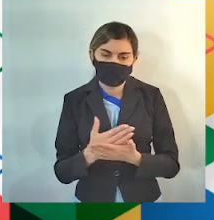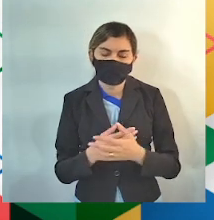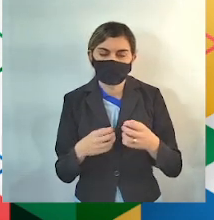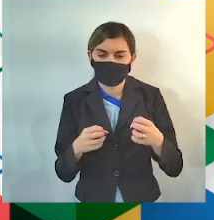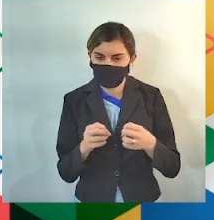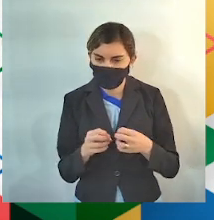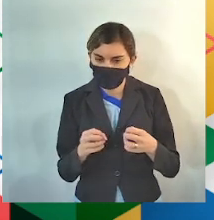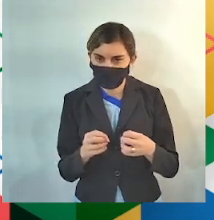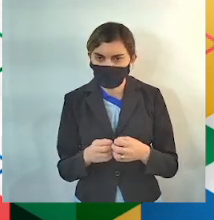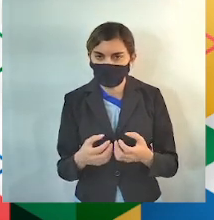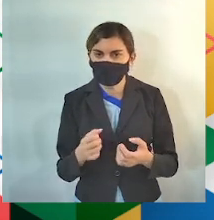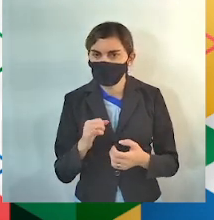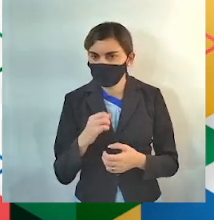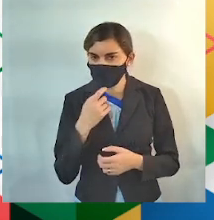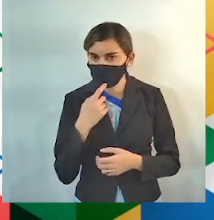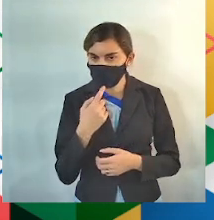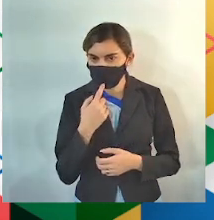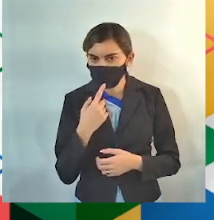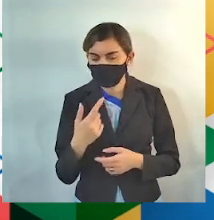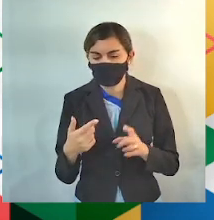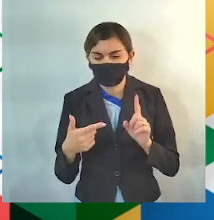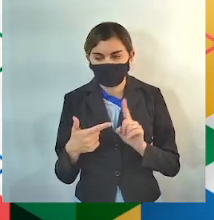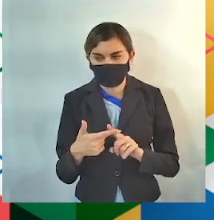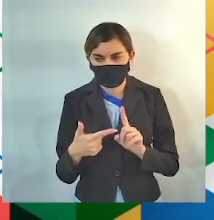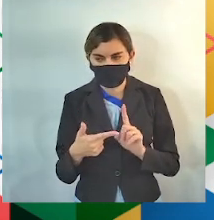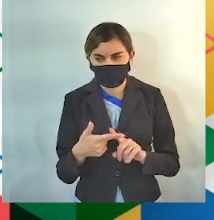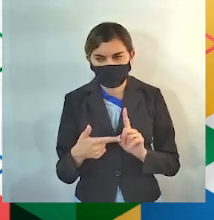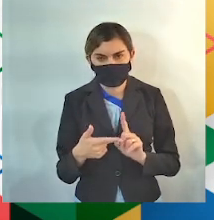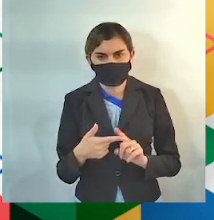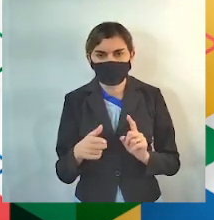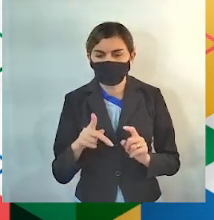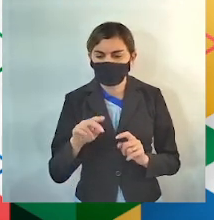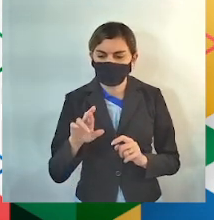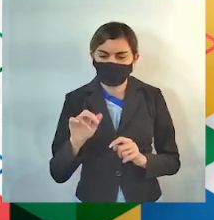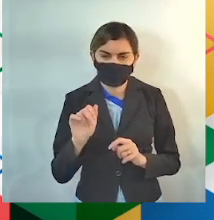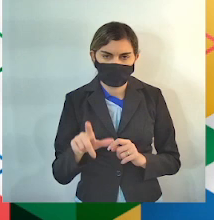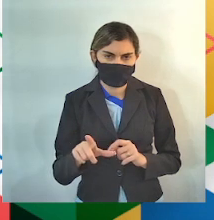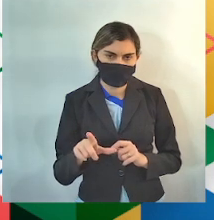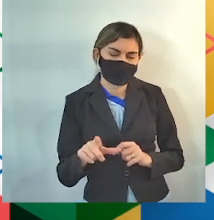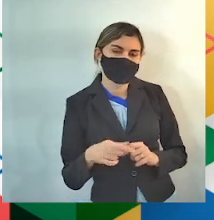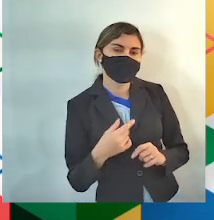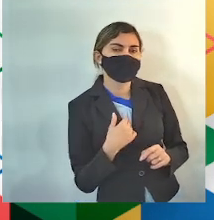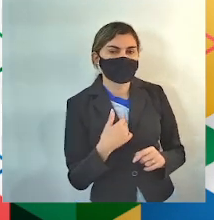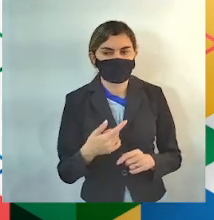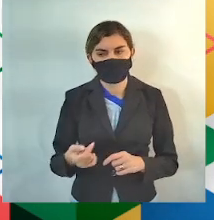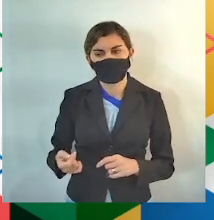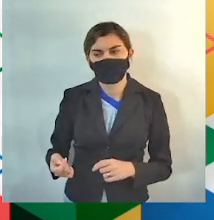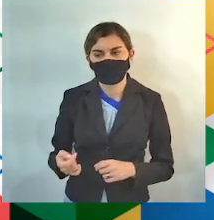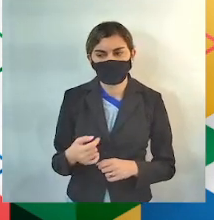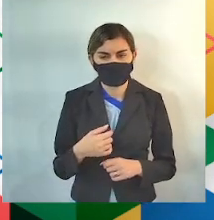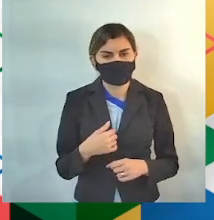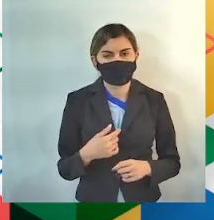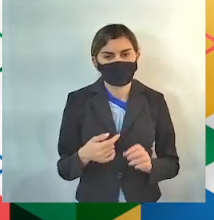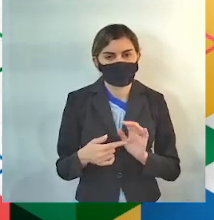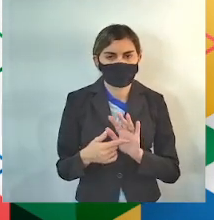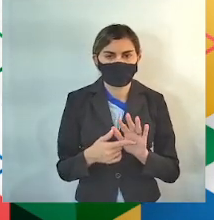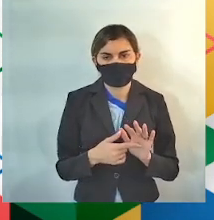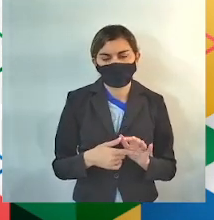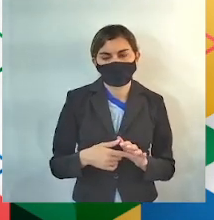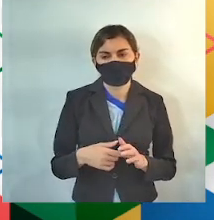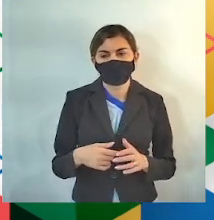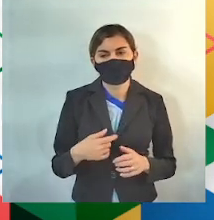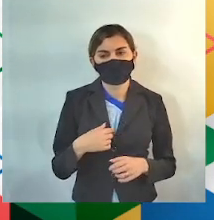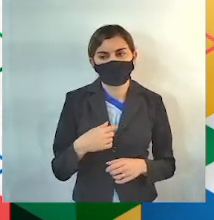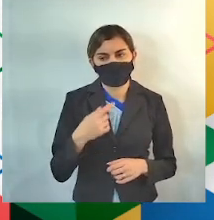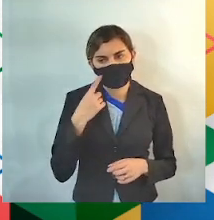perto. Então, singular, this. Plural, this. E ali, ó, that book,